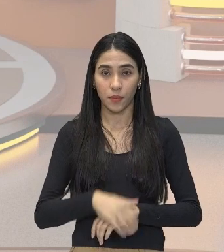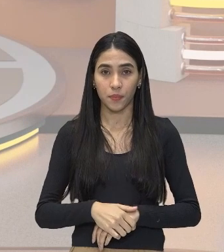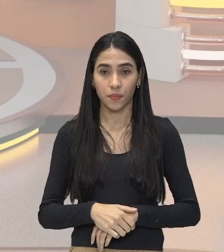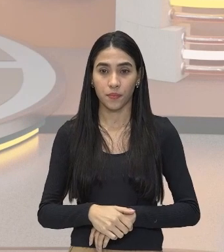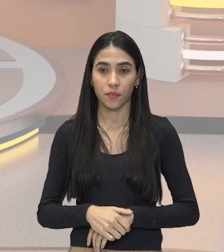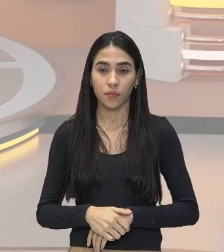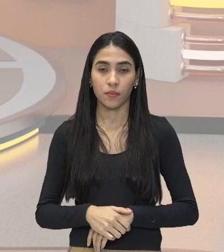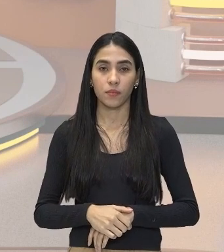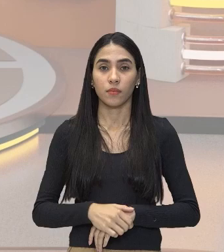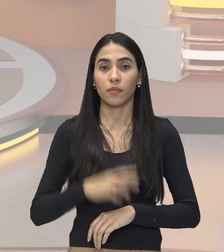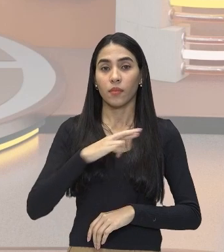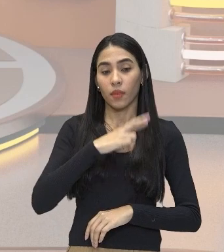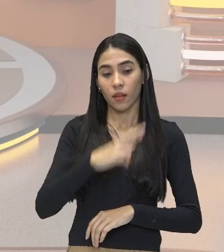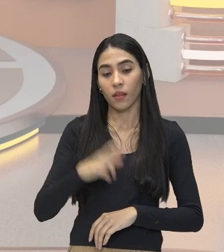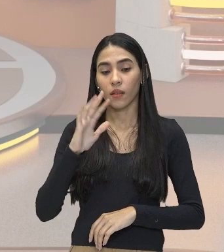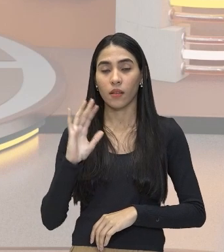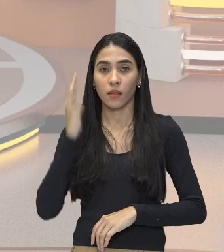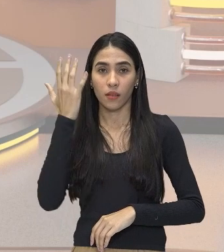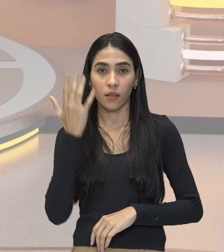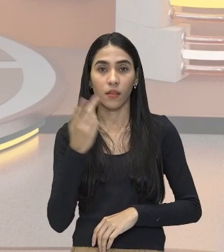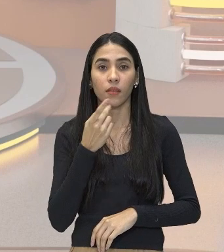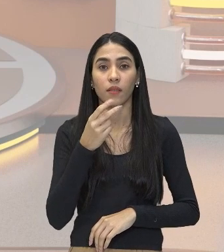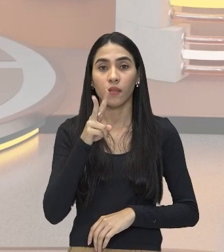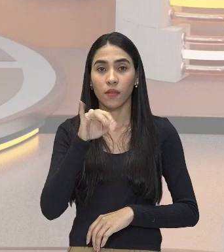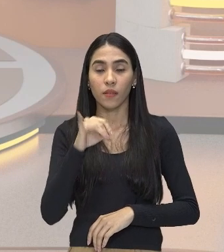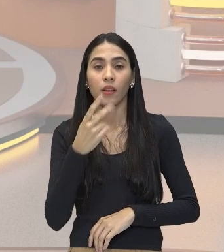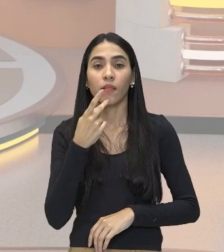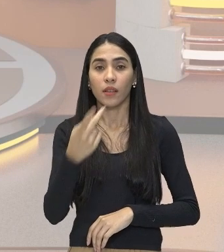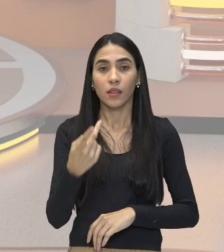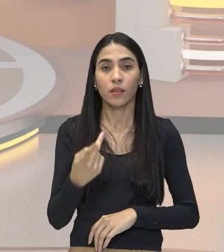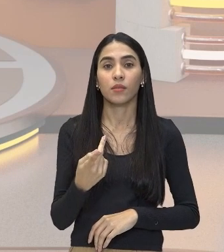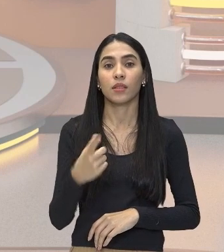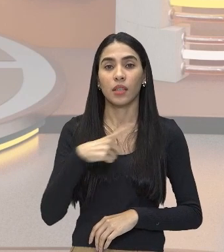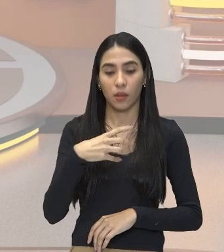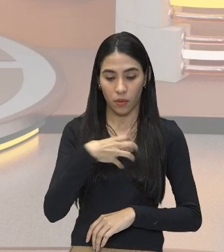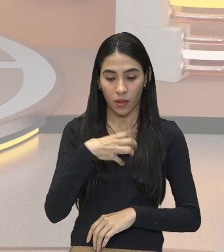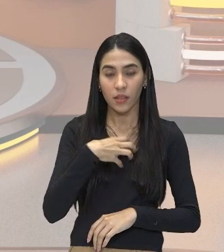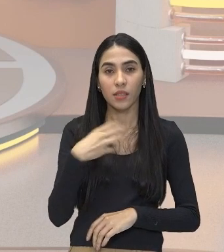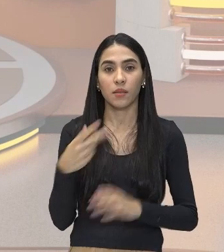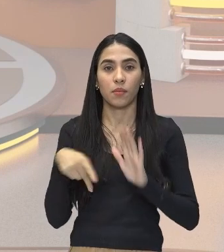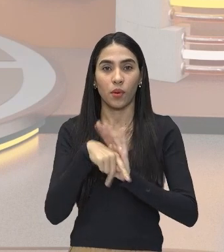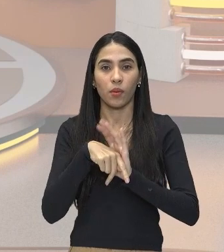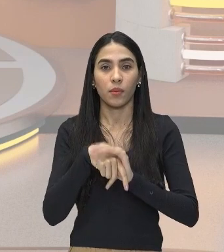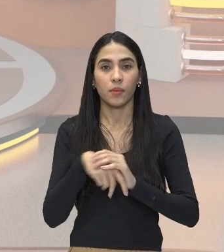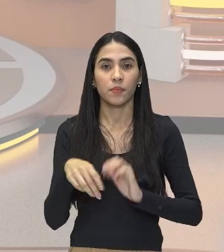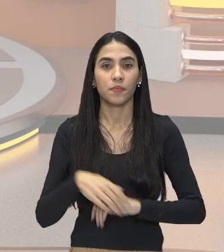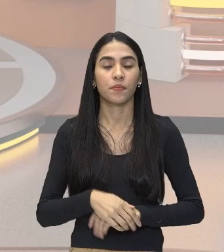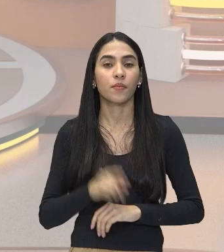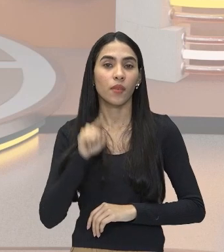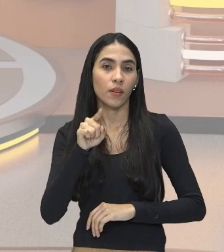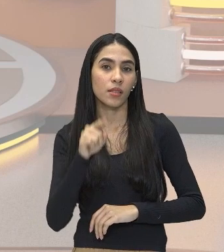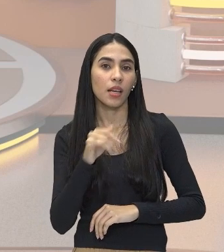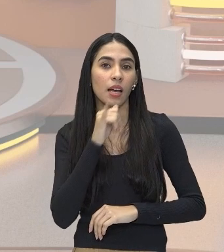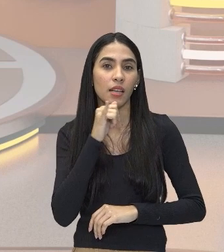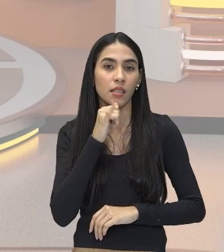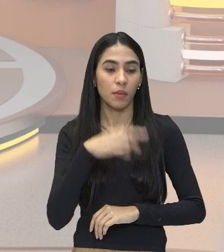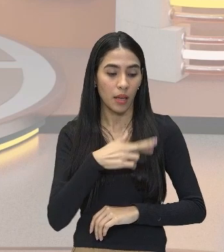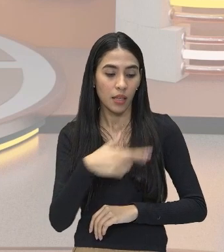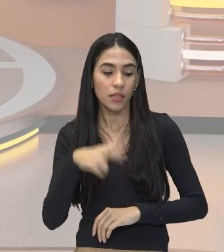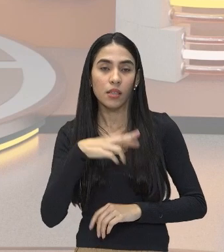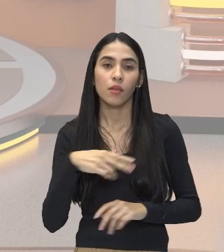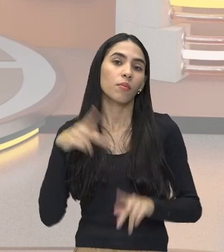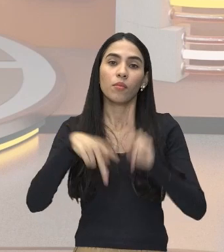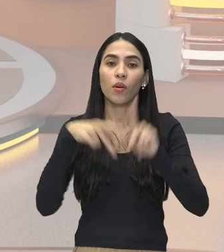É o fenômeno religioso. Está dizendo ali, ele tem uma essência própria. Quando você vai à religião dos